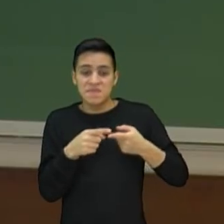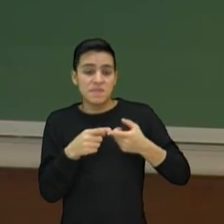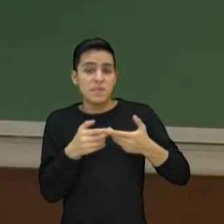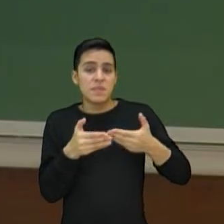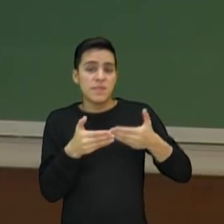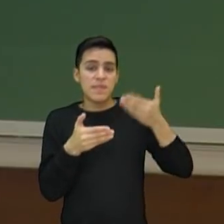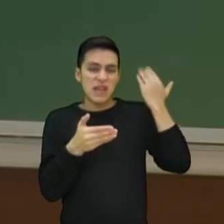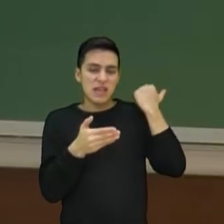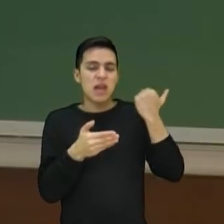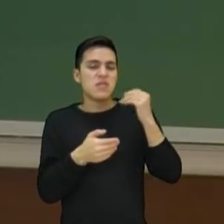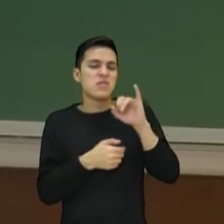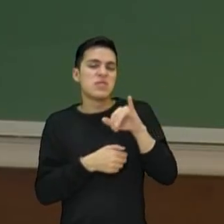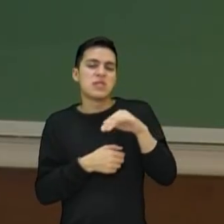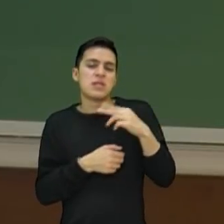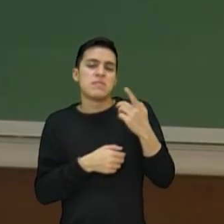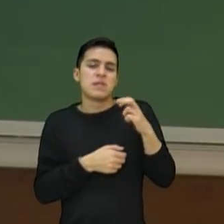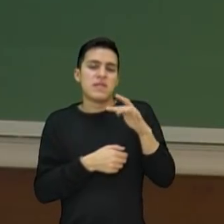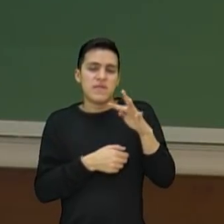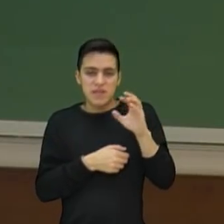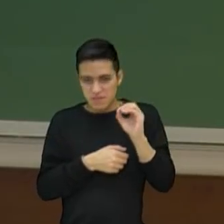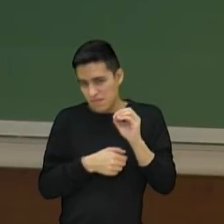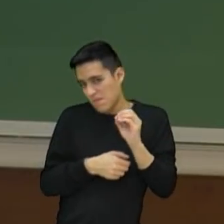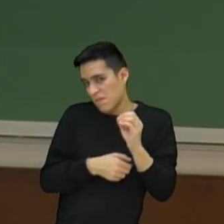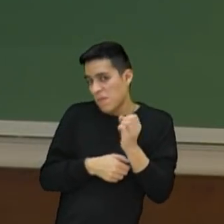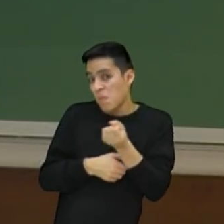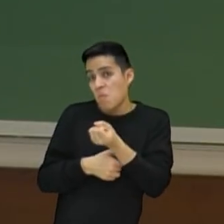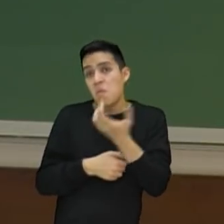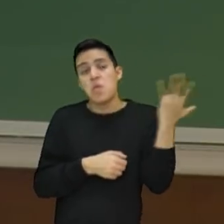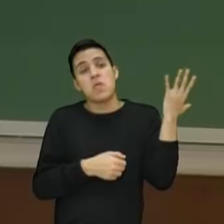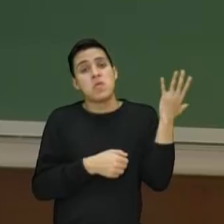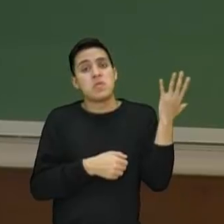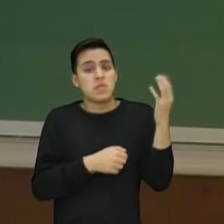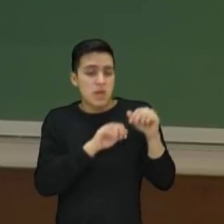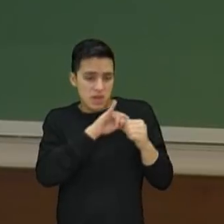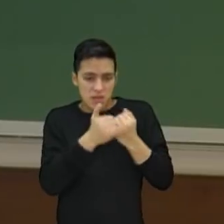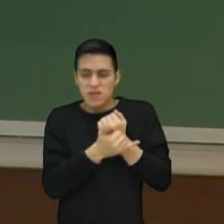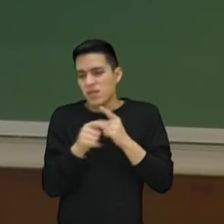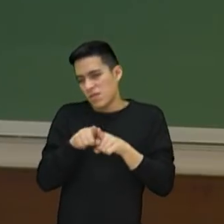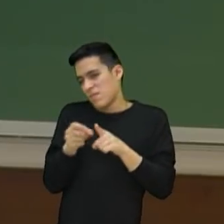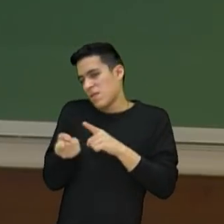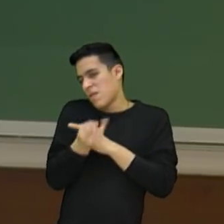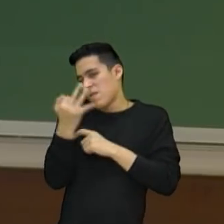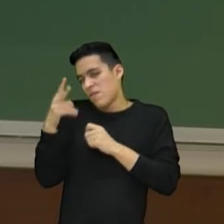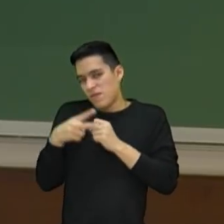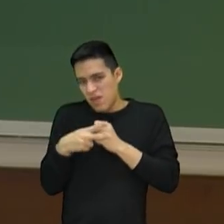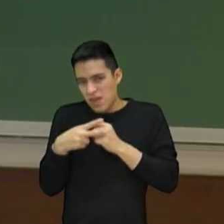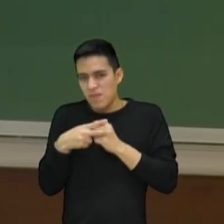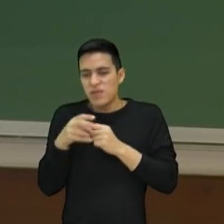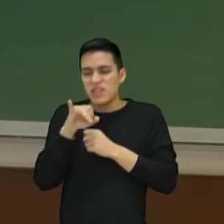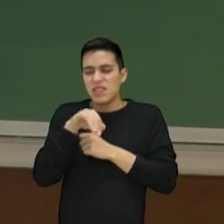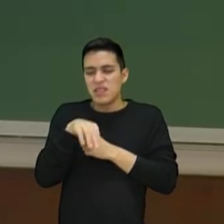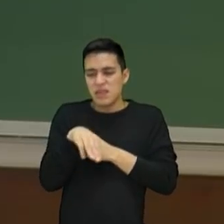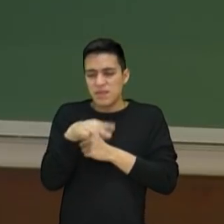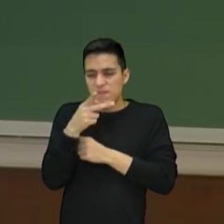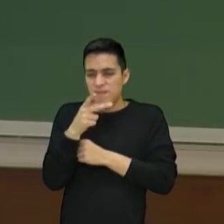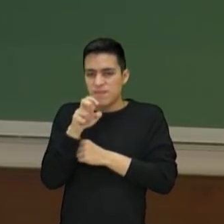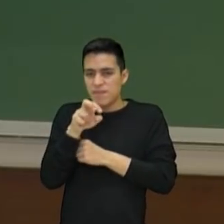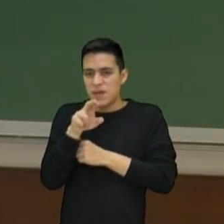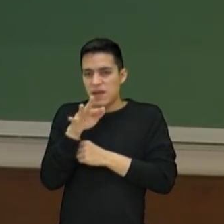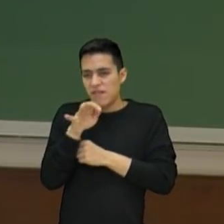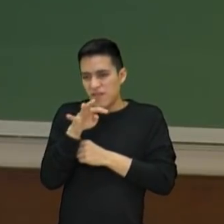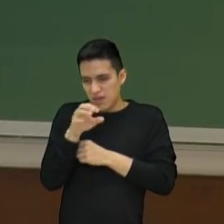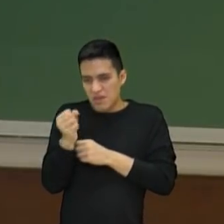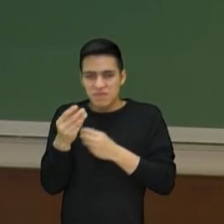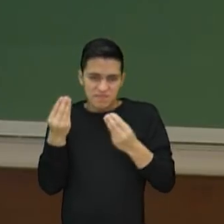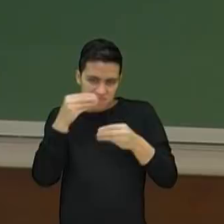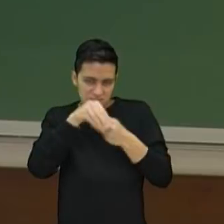imperfeito. Eu vou usar muito adjetivo e alguns verbos no pretérito imperfeito também para caracterizar isso. Enquanto que a narração é um